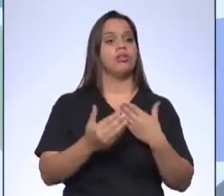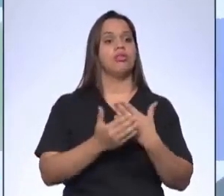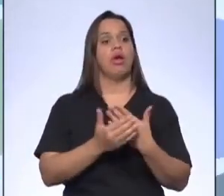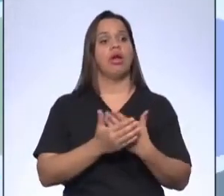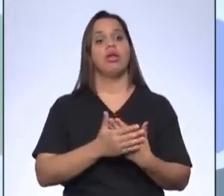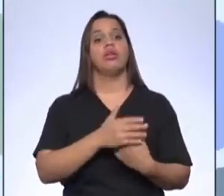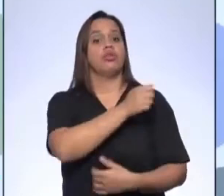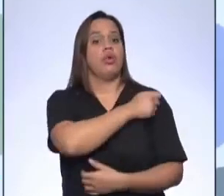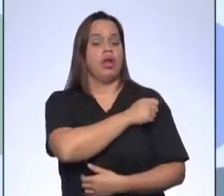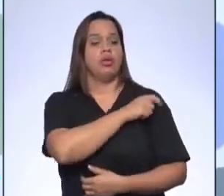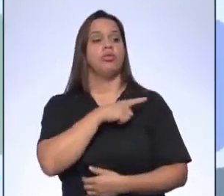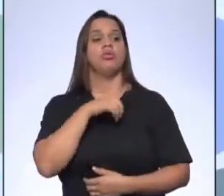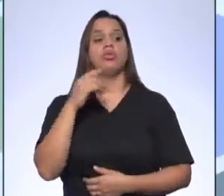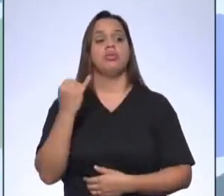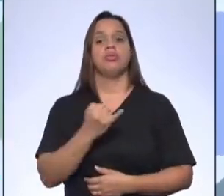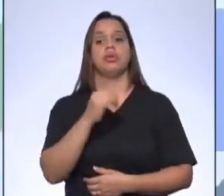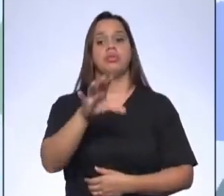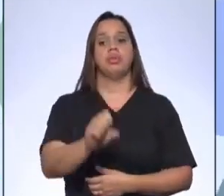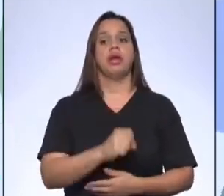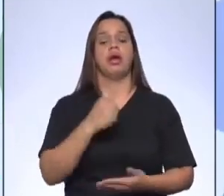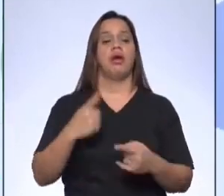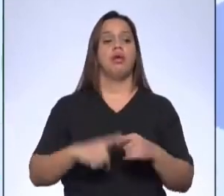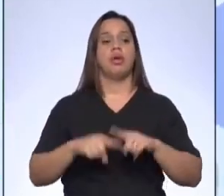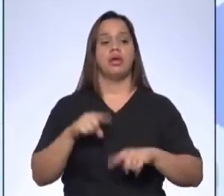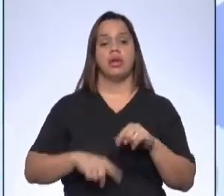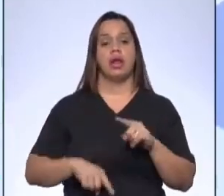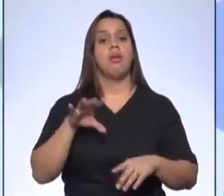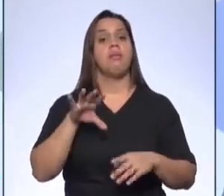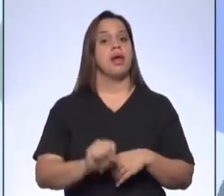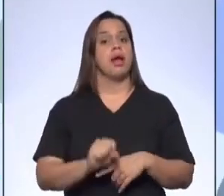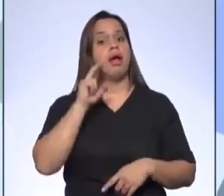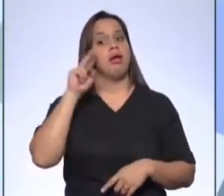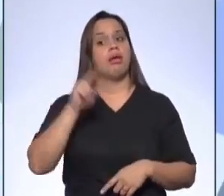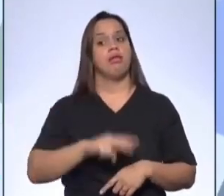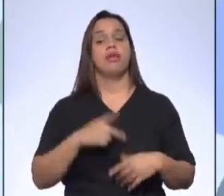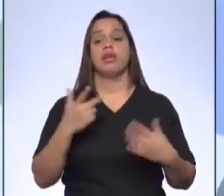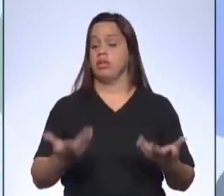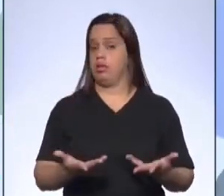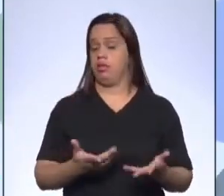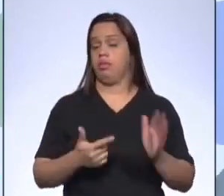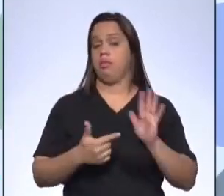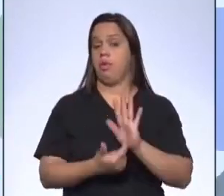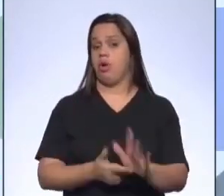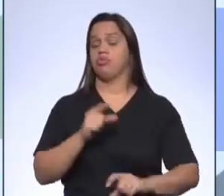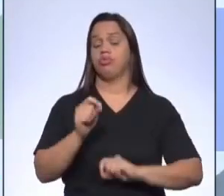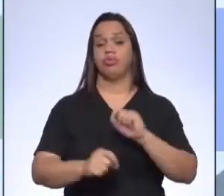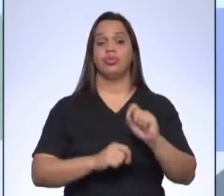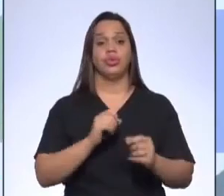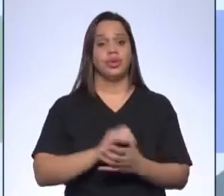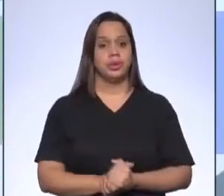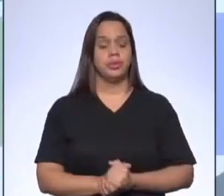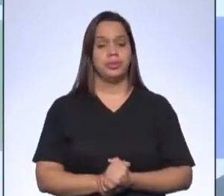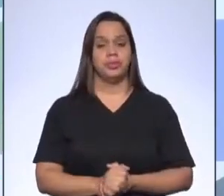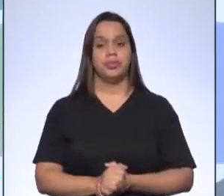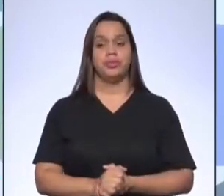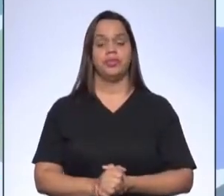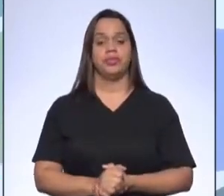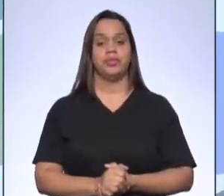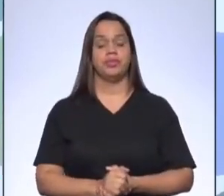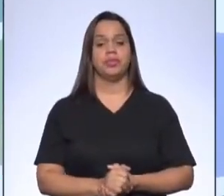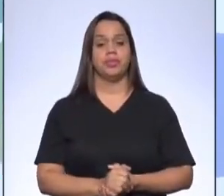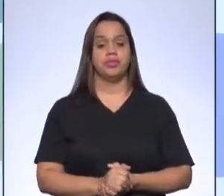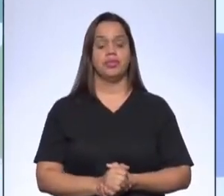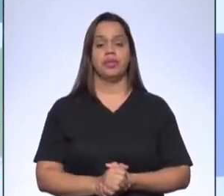e estudarem esse material. Esse texto nos mostra que, em meio a essa intensidade